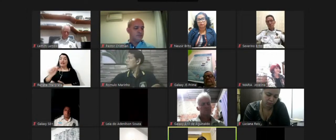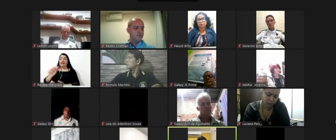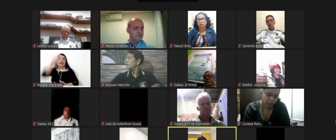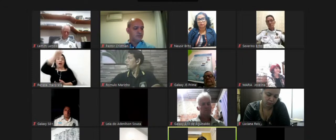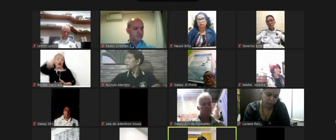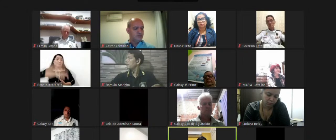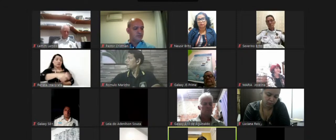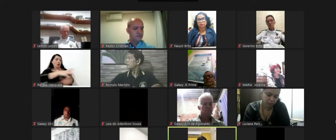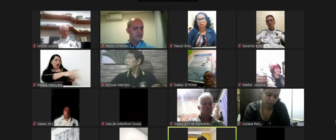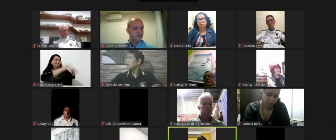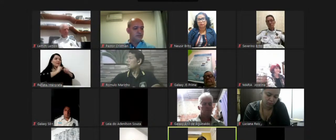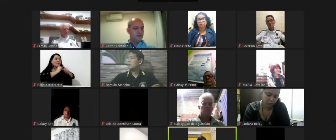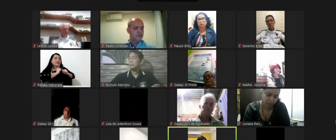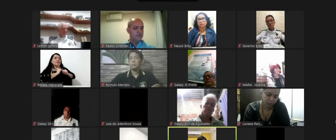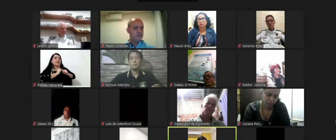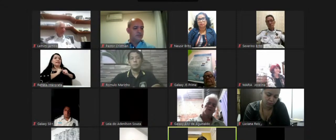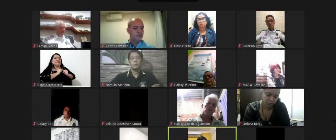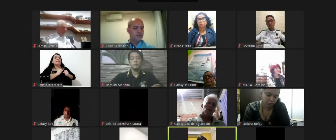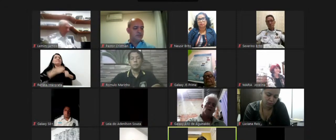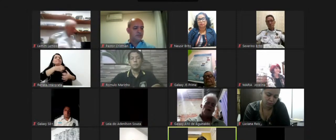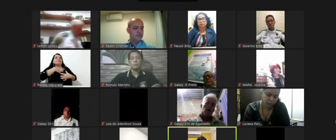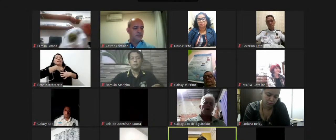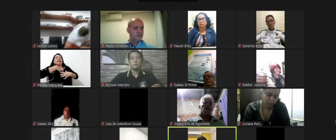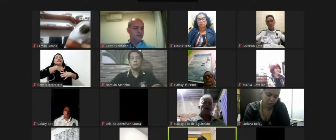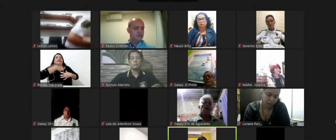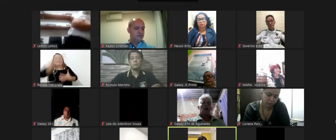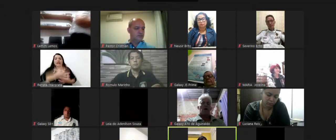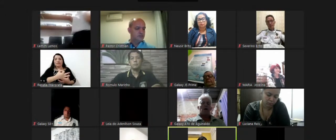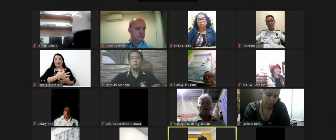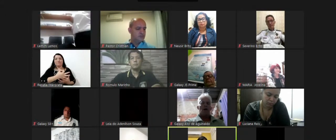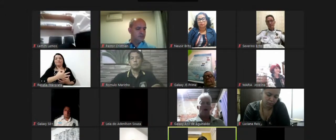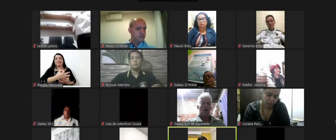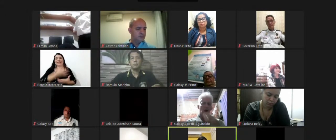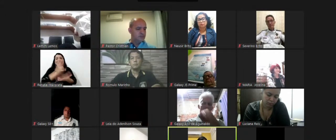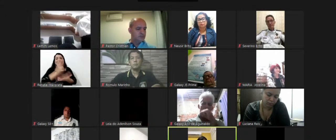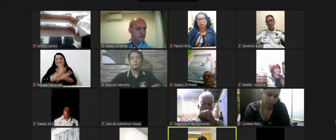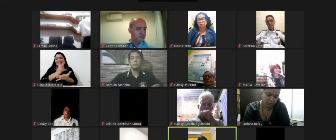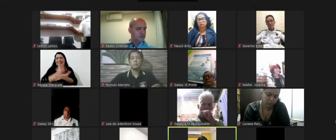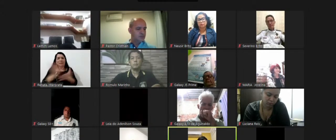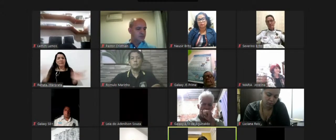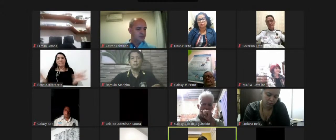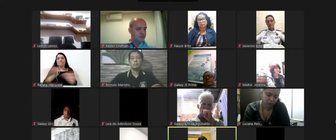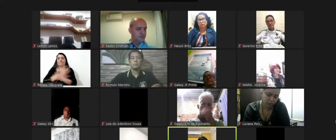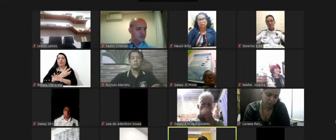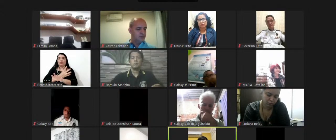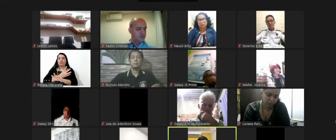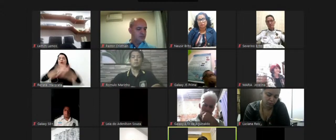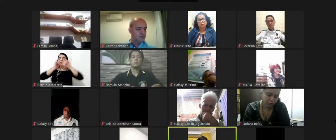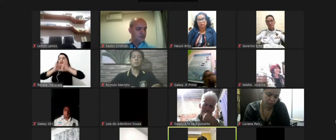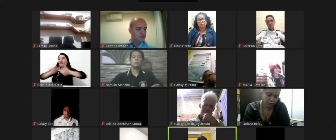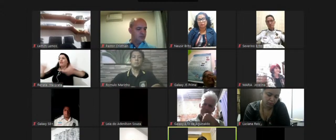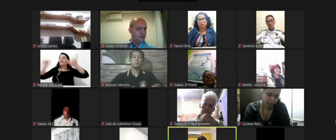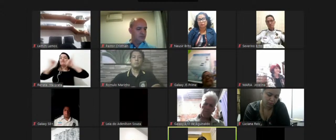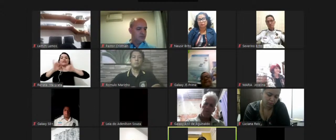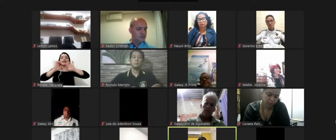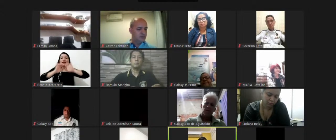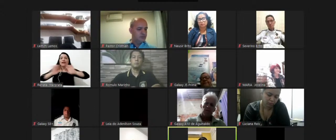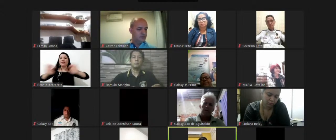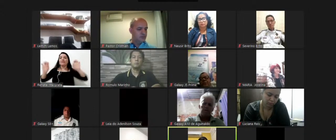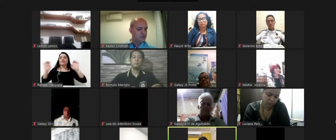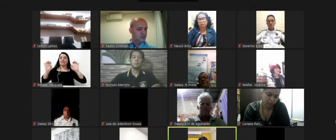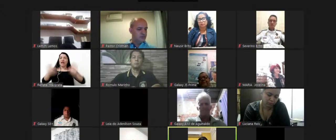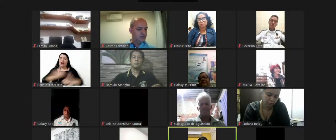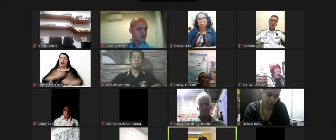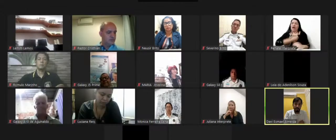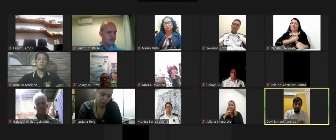que possamos sempre estar aptos a falar, a anunciar e a viver as boas